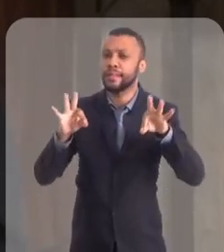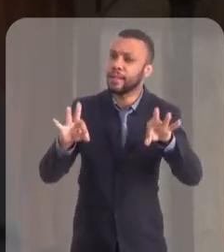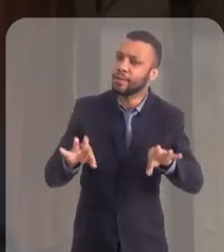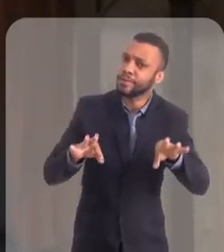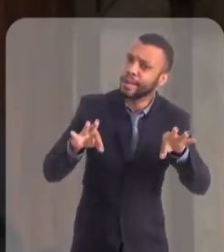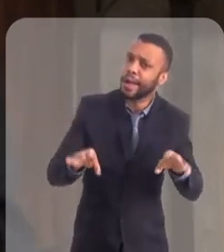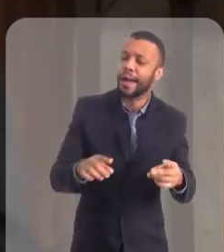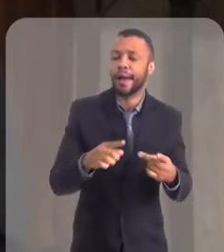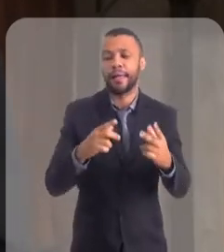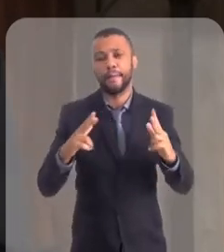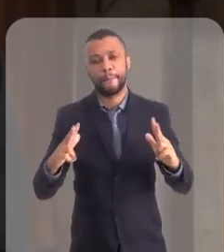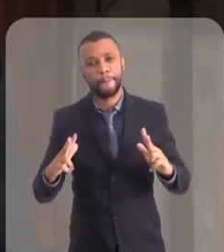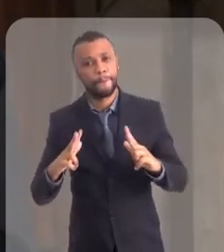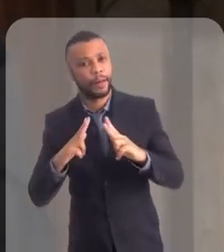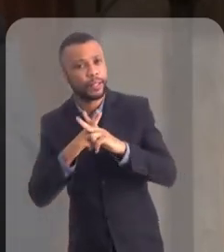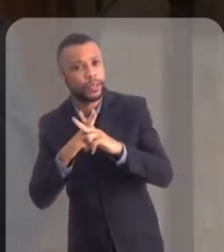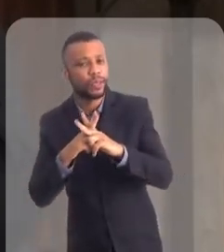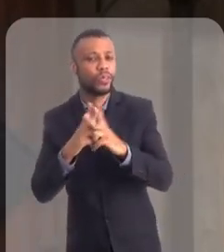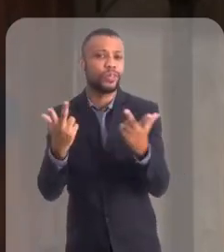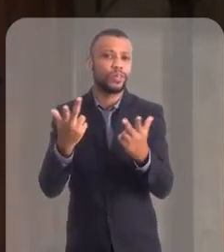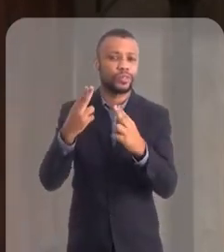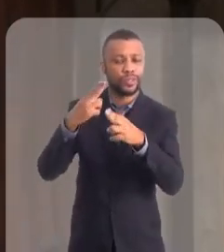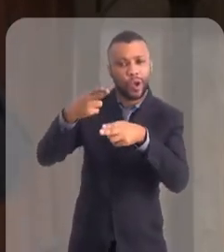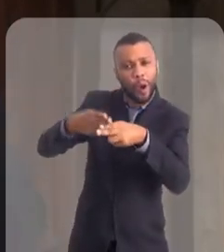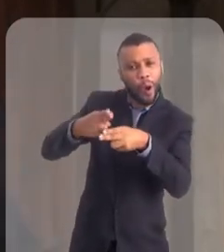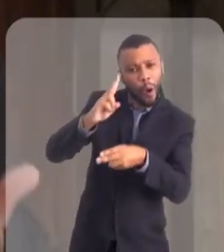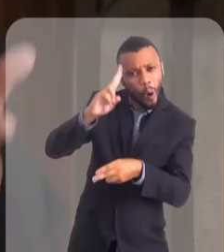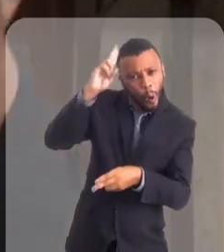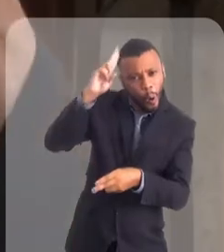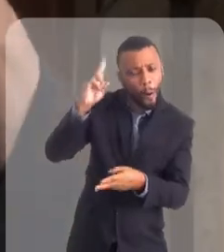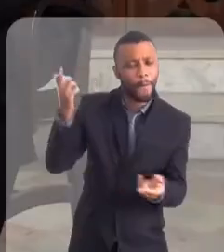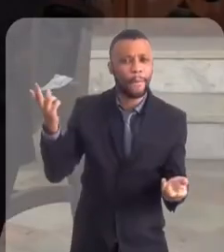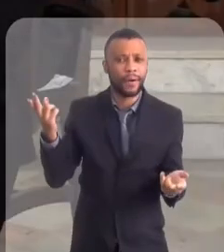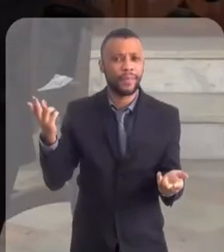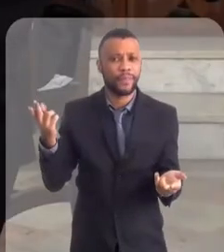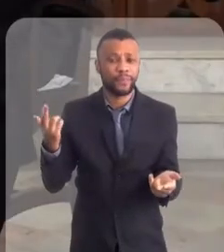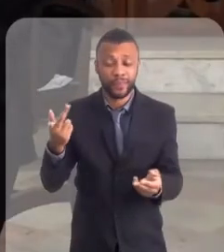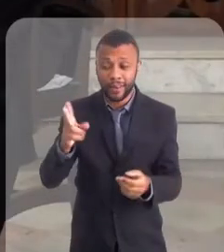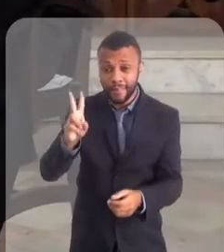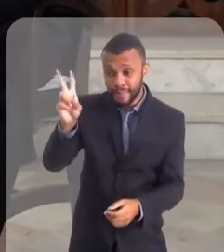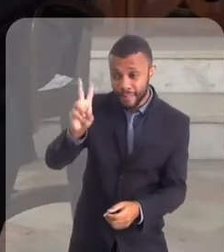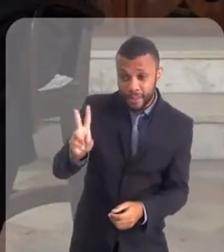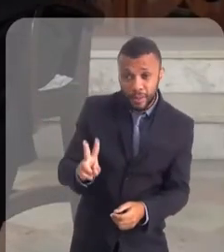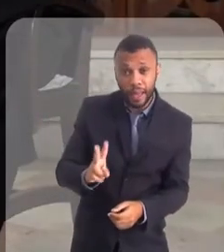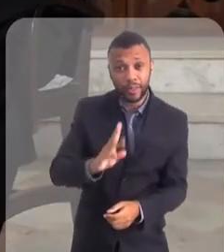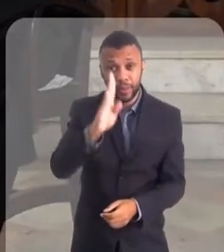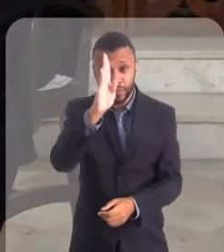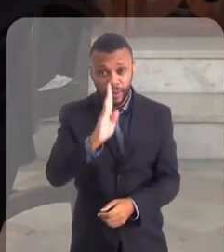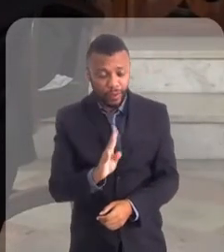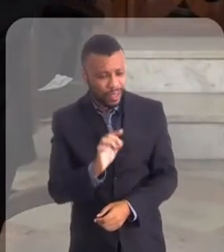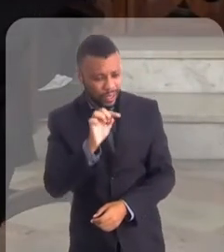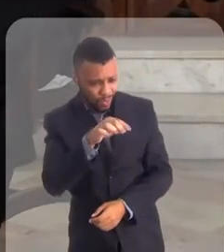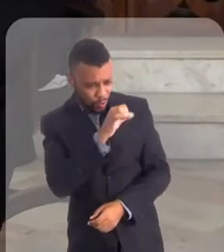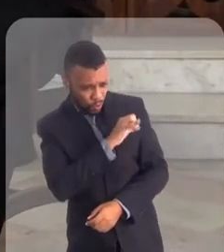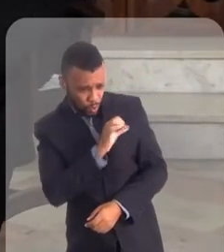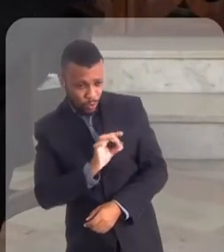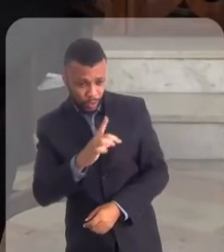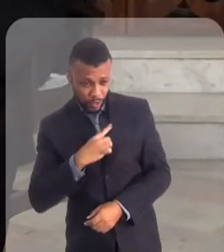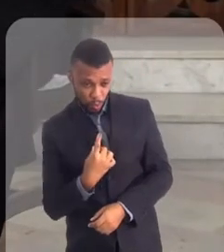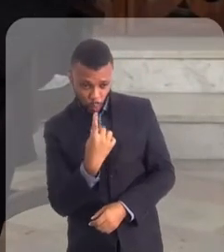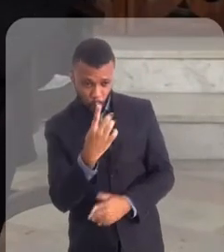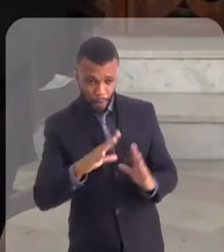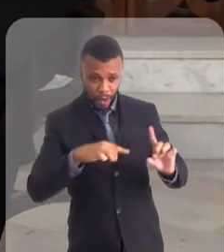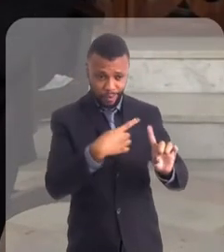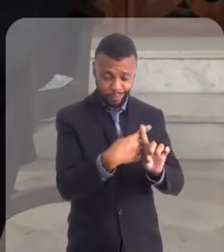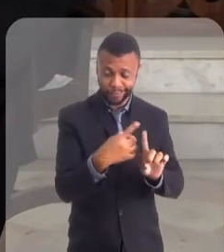Austrália, em Paris, em Roma, Canadá, Estados Unidos, Venezuela e Brasil. Brasil, no Rio estamos de presentes. Janeiro, só tem